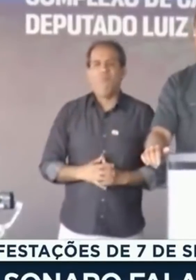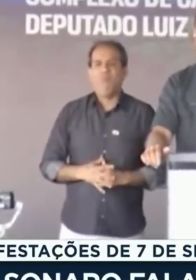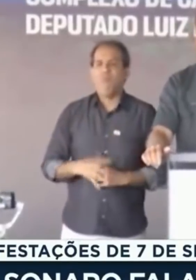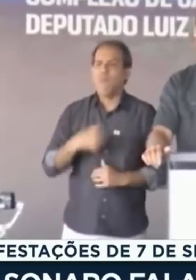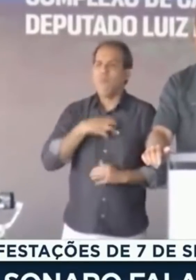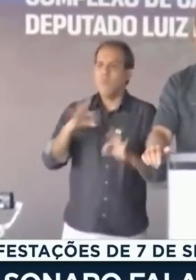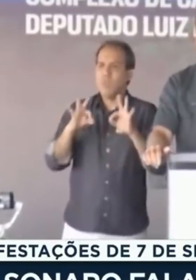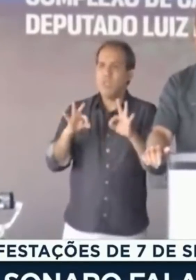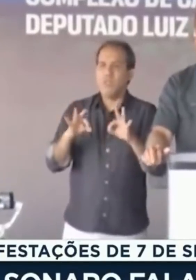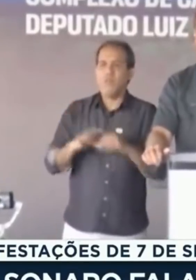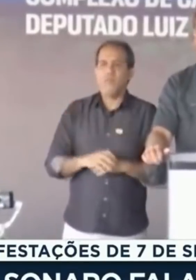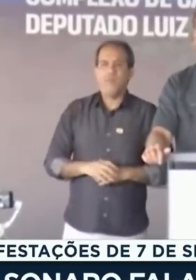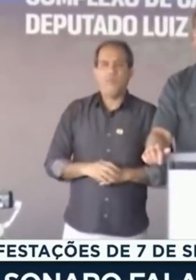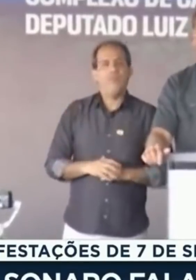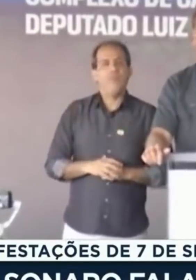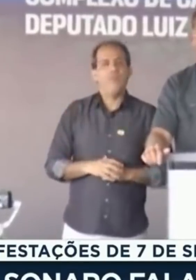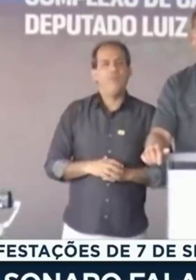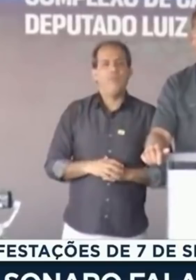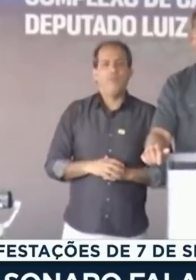dentro,